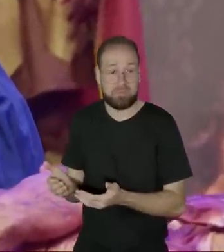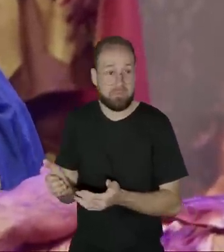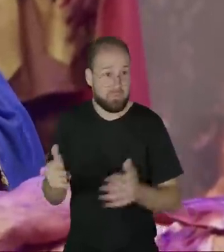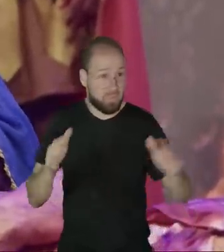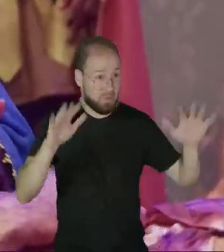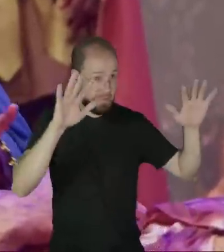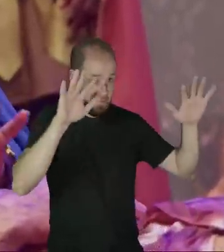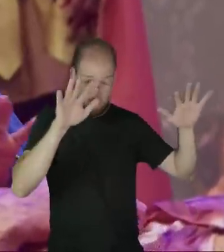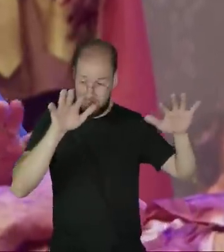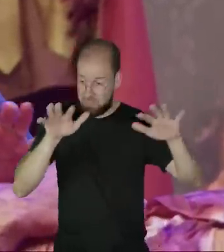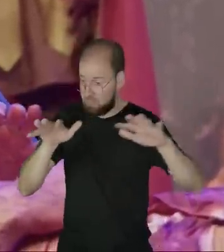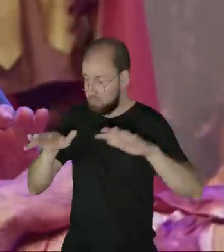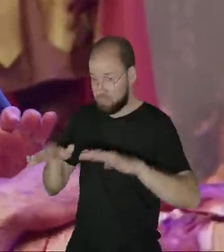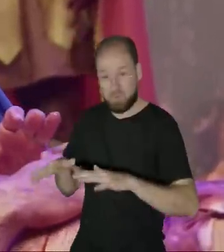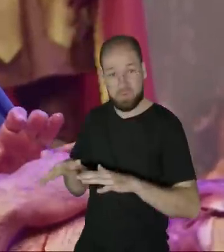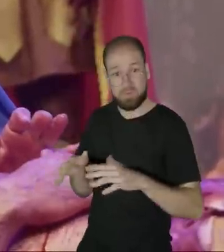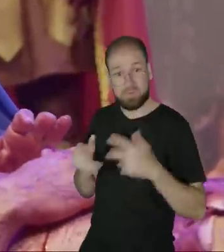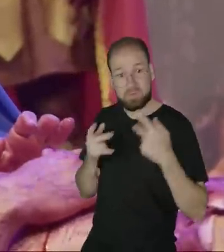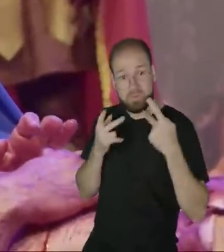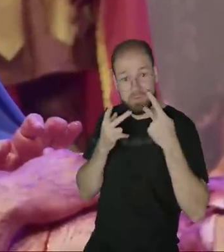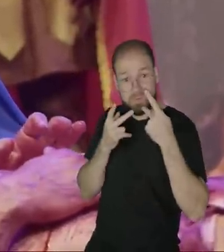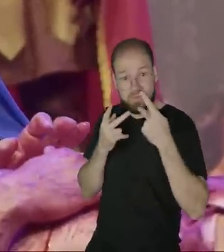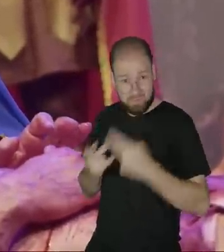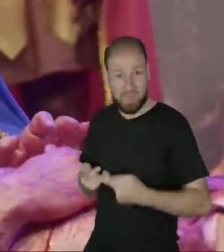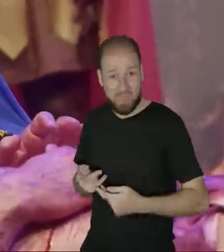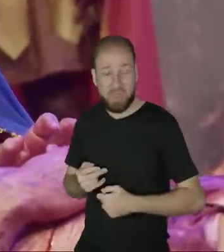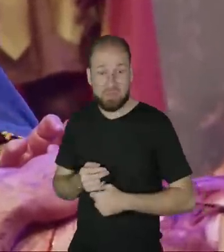Olhai e dizei: